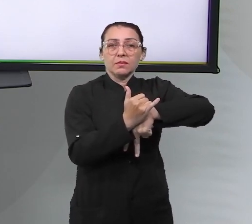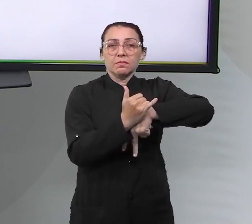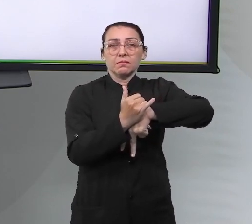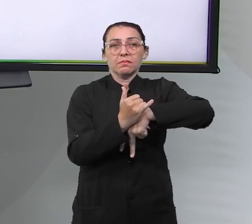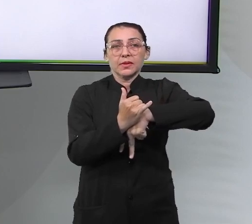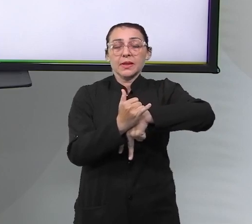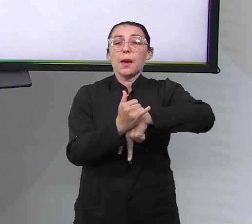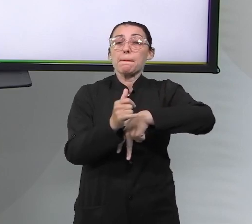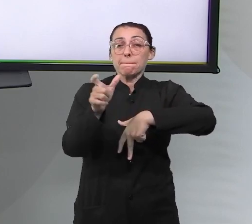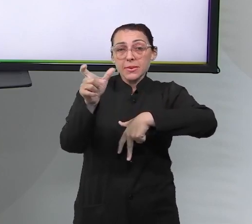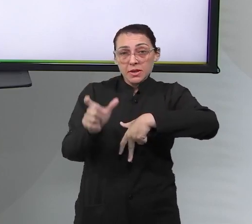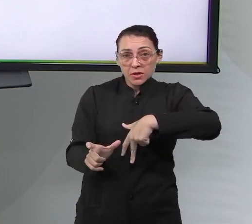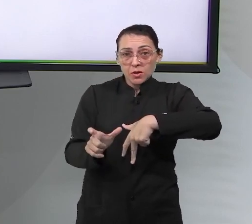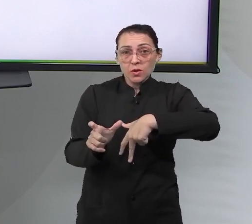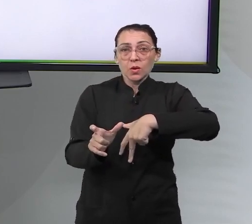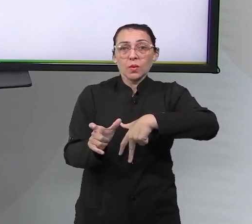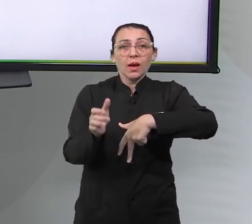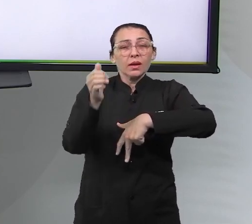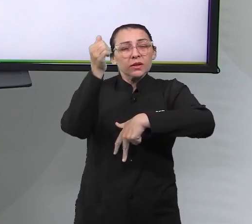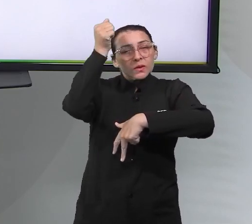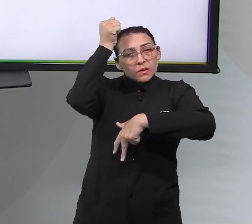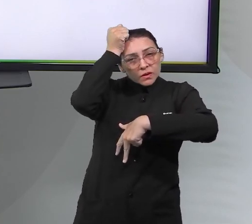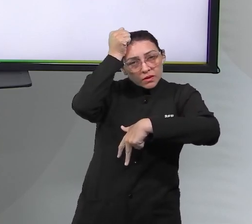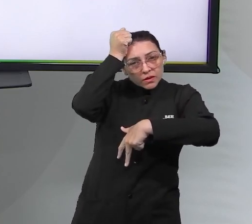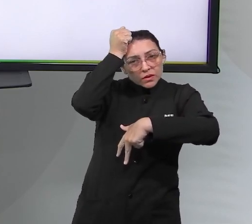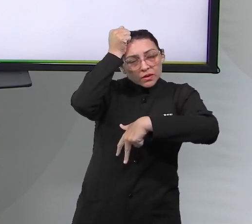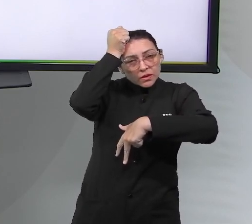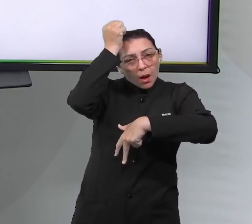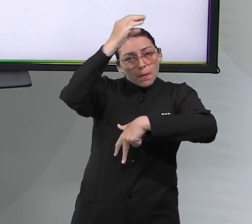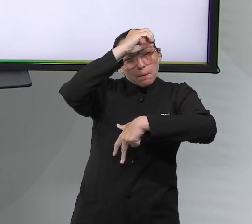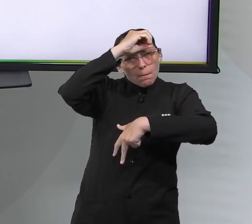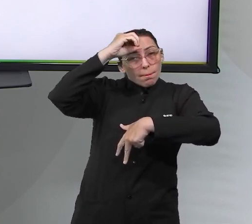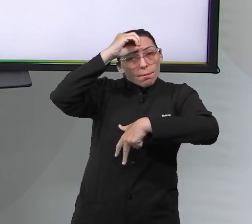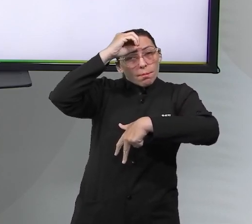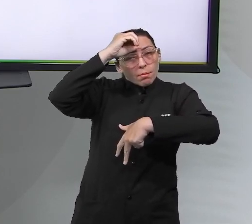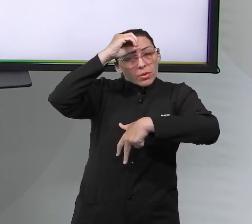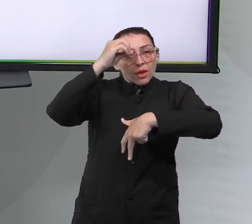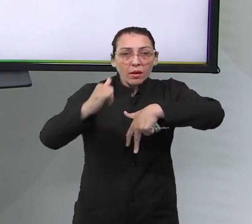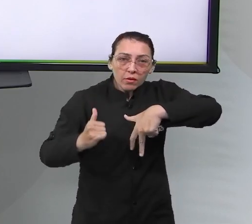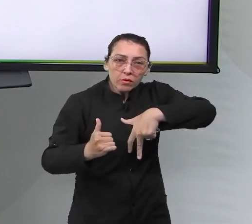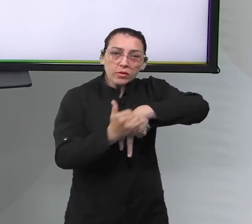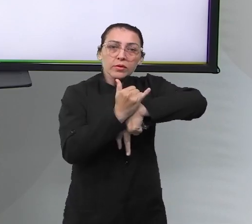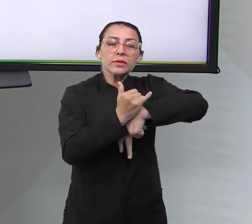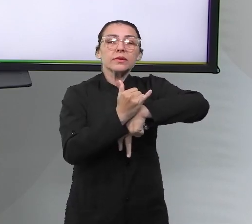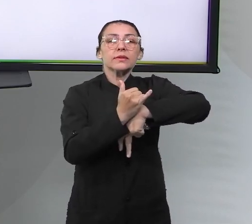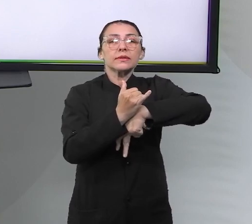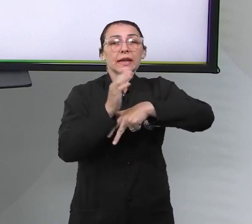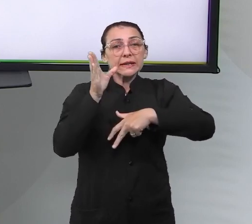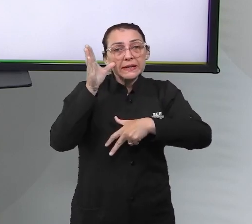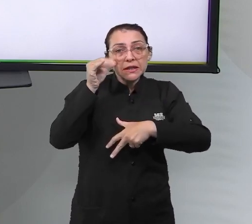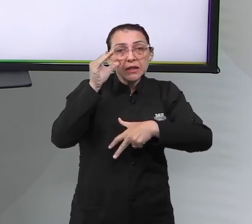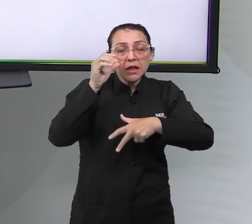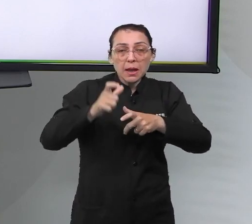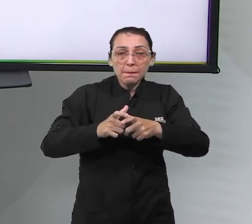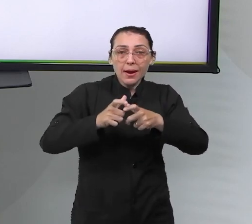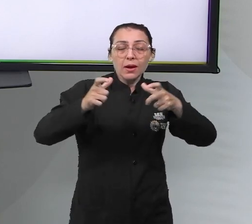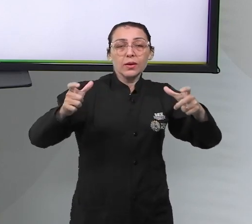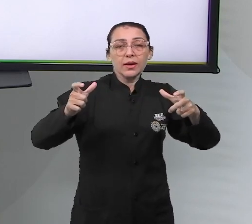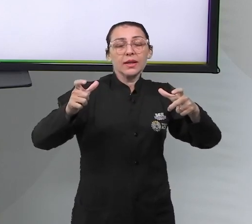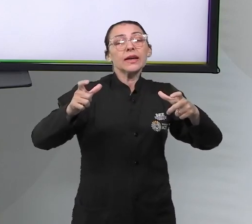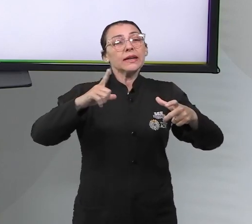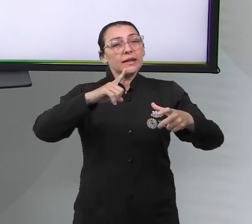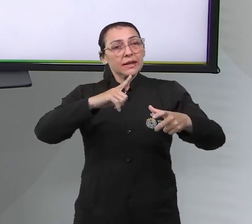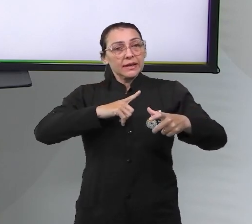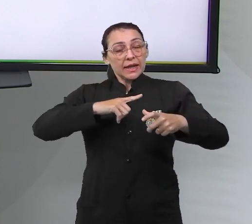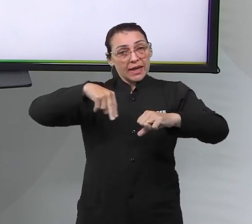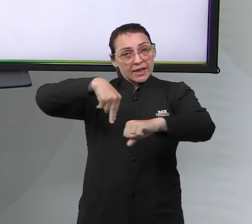não. Pessoas inocentes, distantes desses interesses majoritários existentes